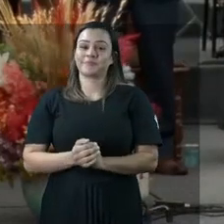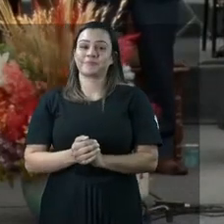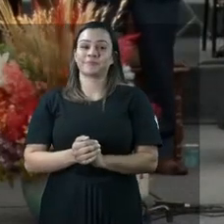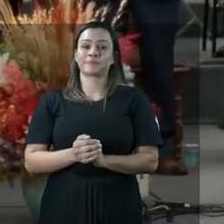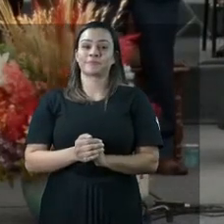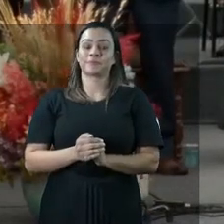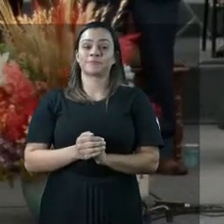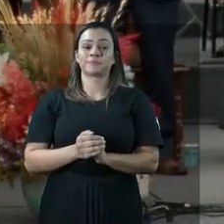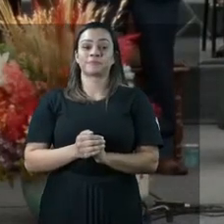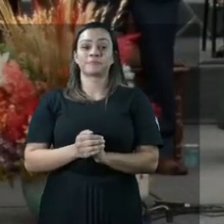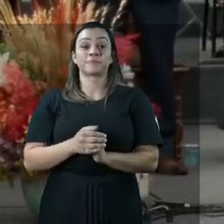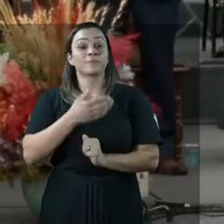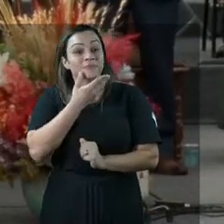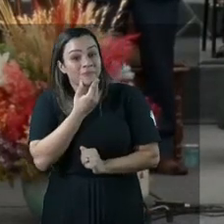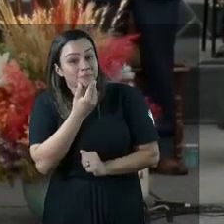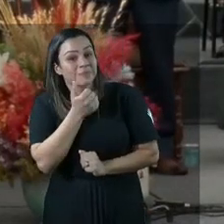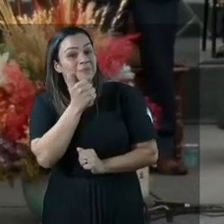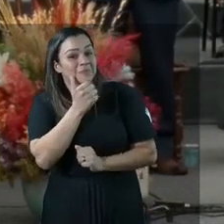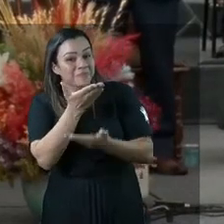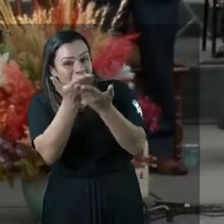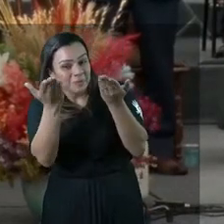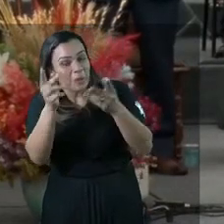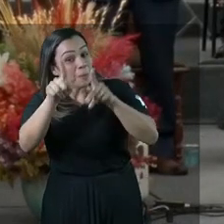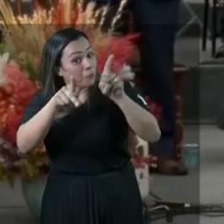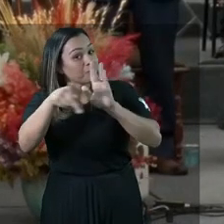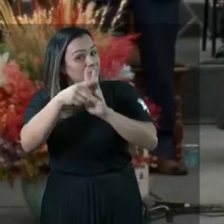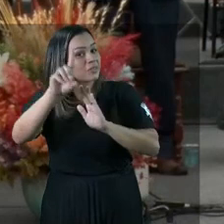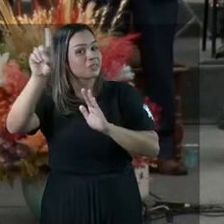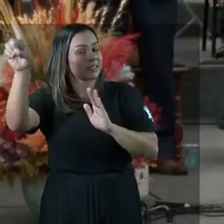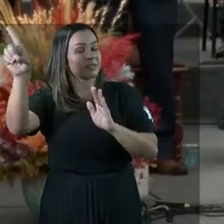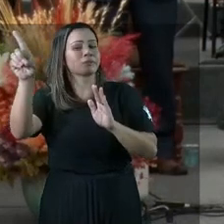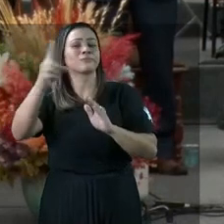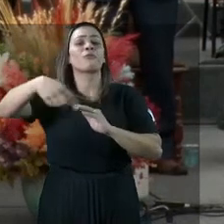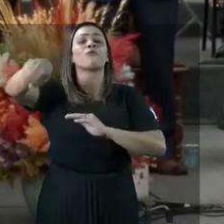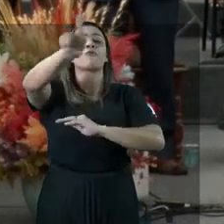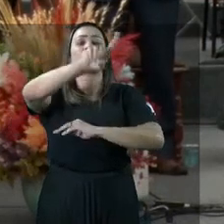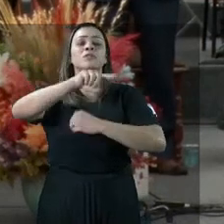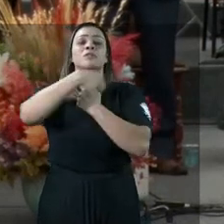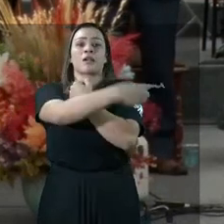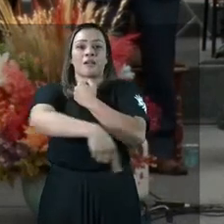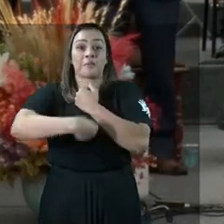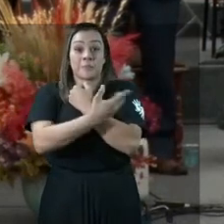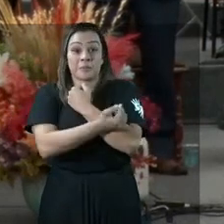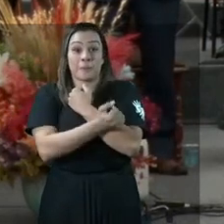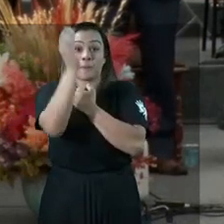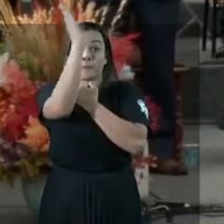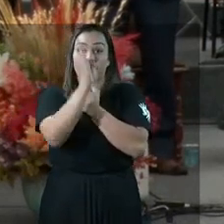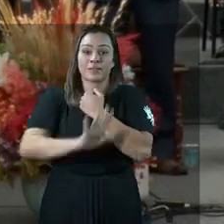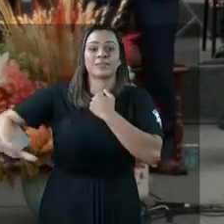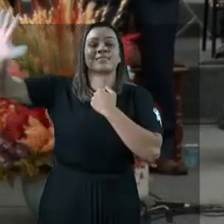Meus irmãos, minhas irmãs, povo de Deus, Umadempe Brasil, vos saúdo na paz do Senhor Jesus